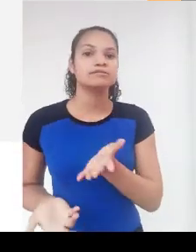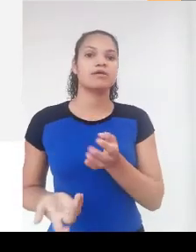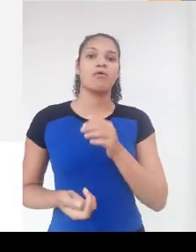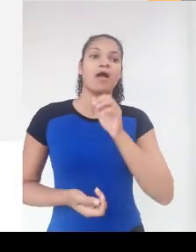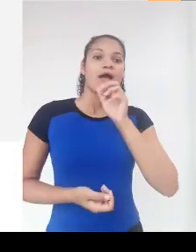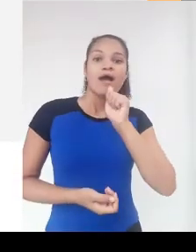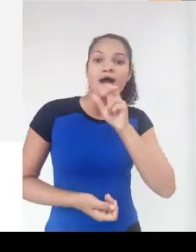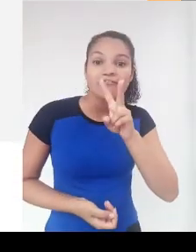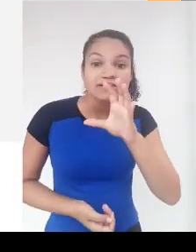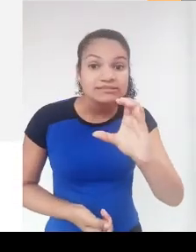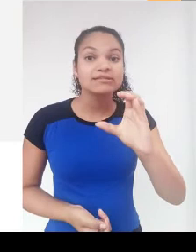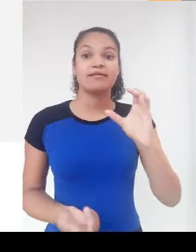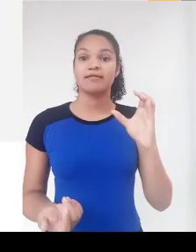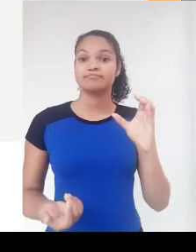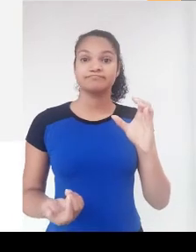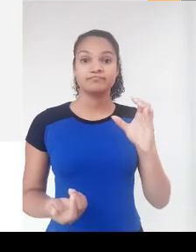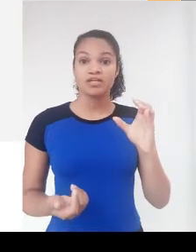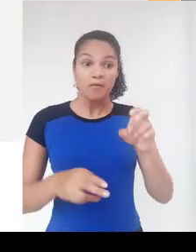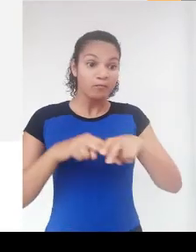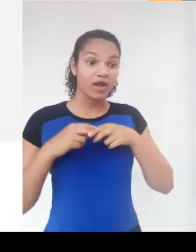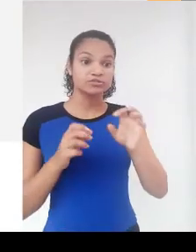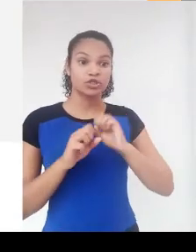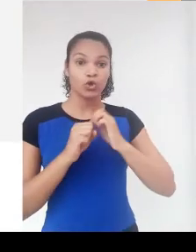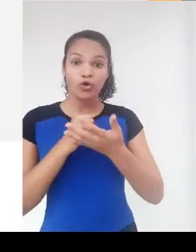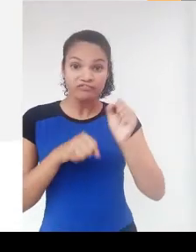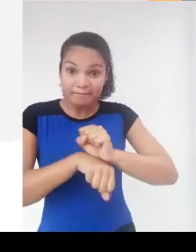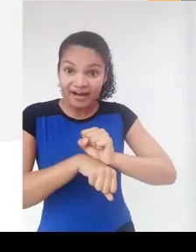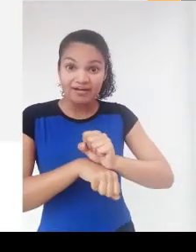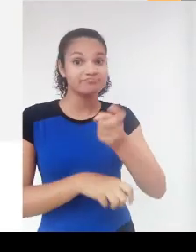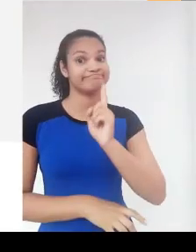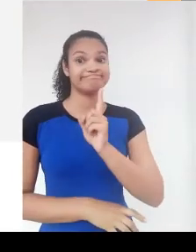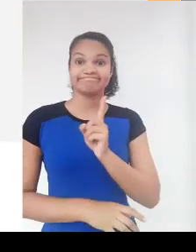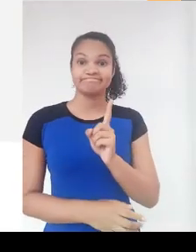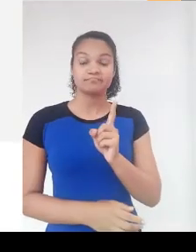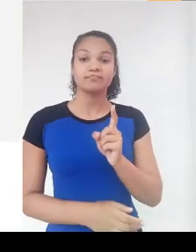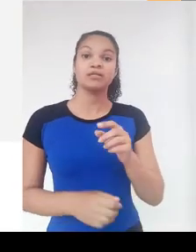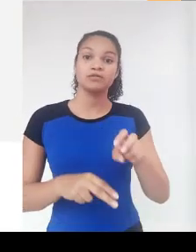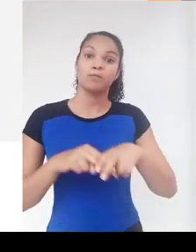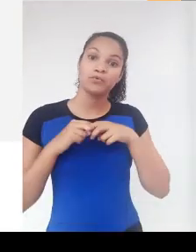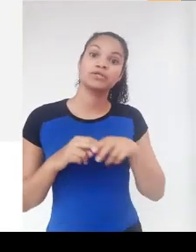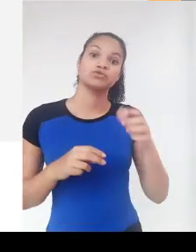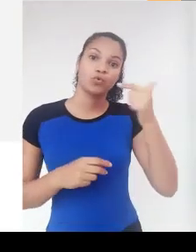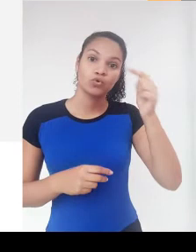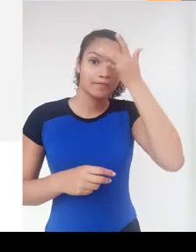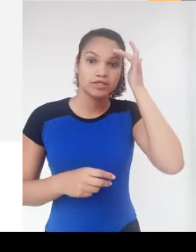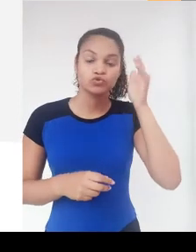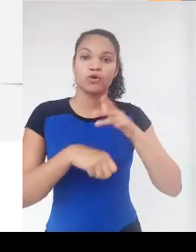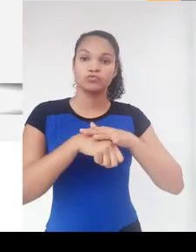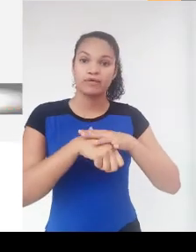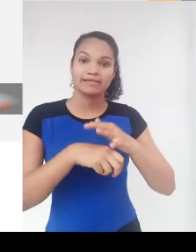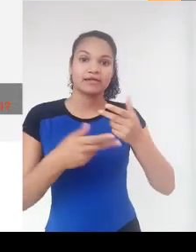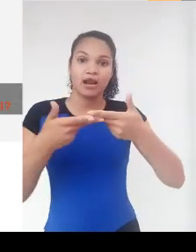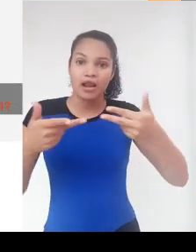AVC por causa da Covid. Elas continuam com as suas doenças, com seus problemas de saúde.